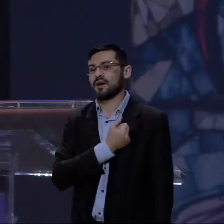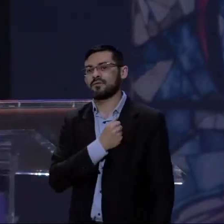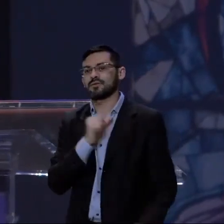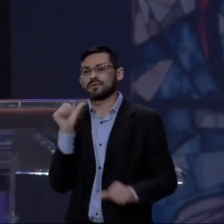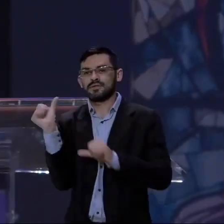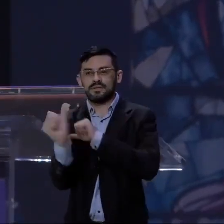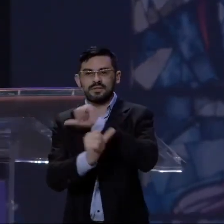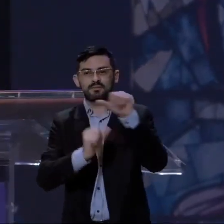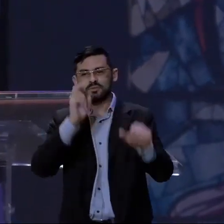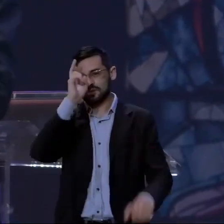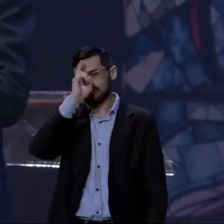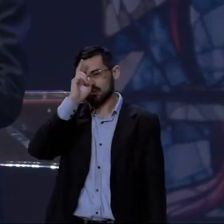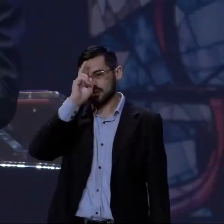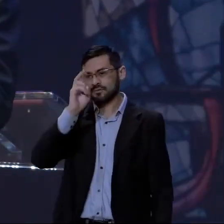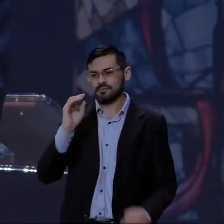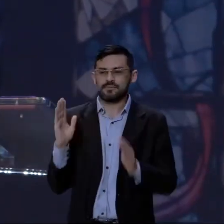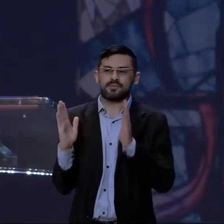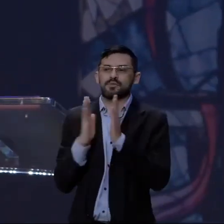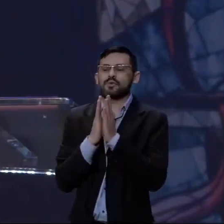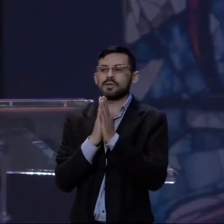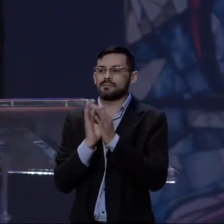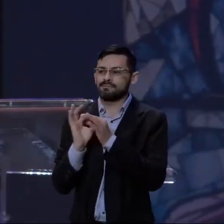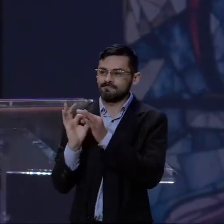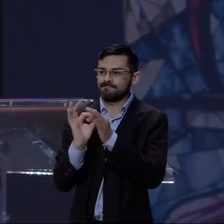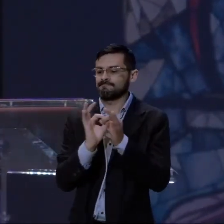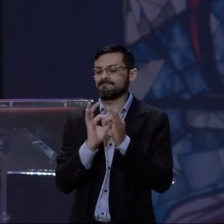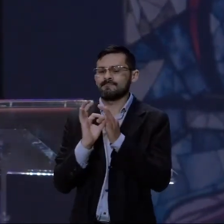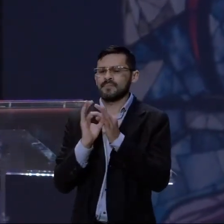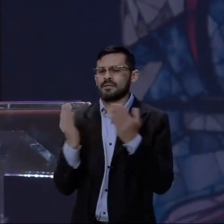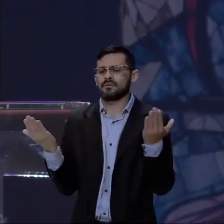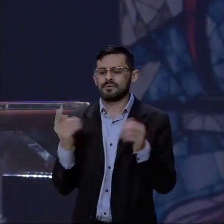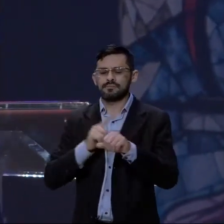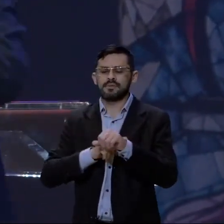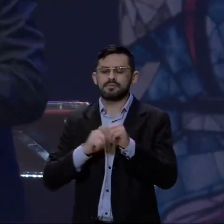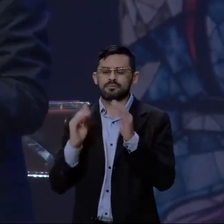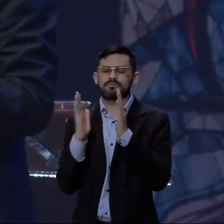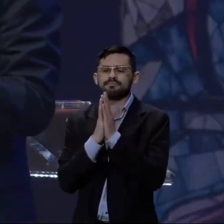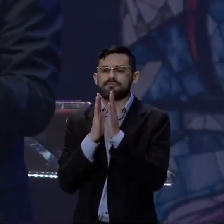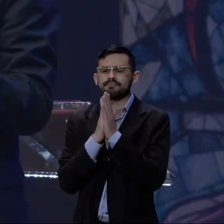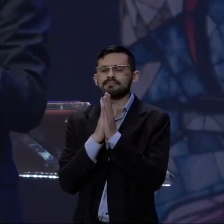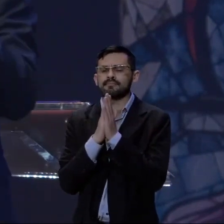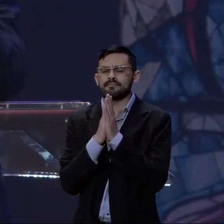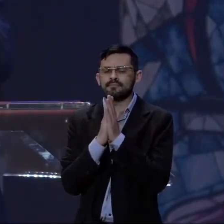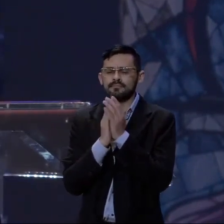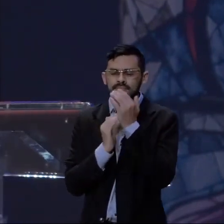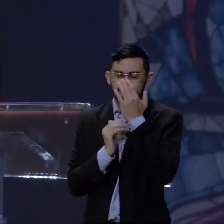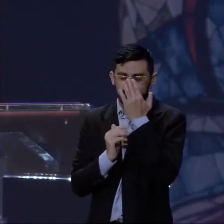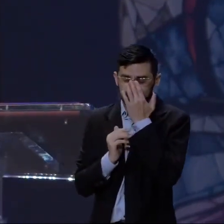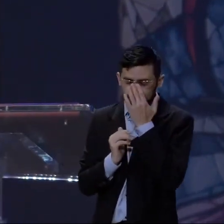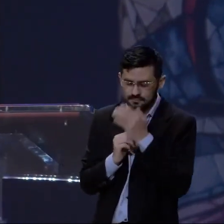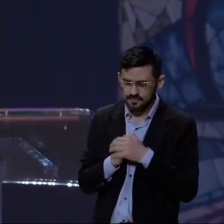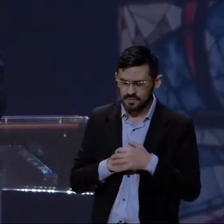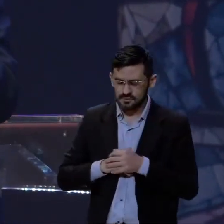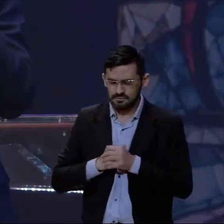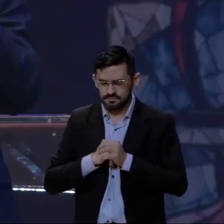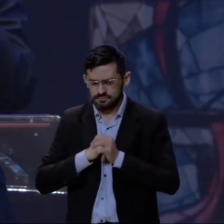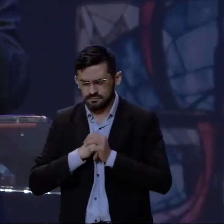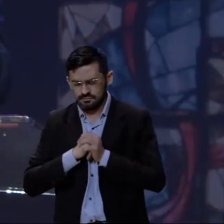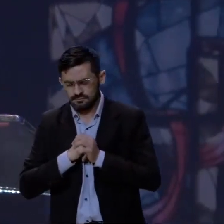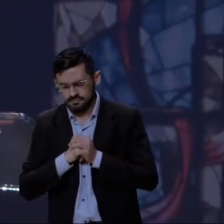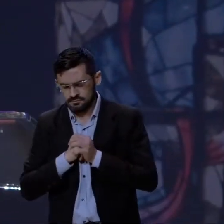a história. Nós vamos orar juntos agora nessa noite, tá bom? Fecha os olhos agora e repete essas palavras comigo, tá bom?